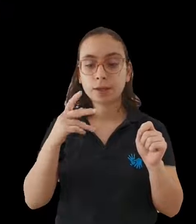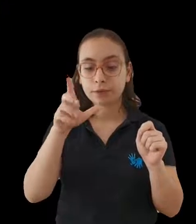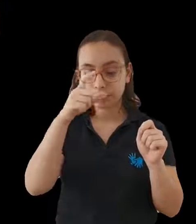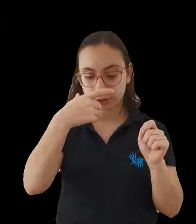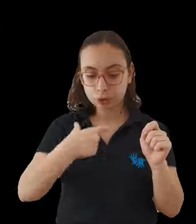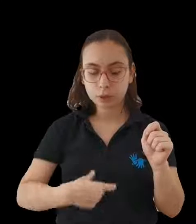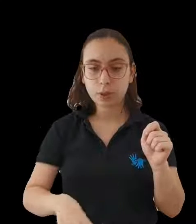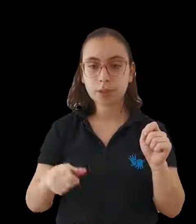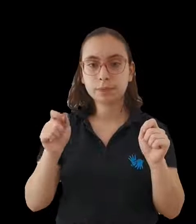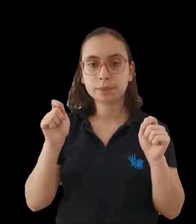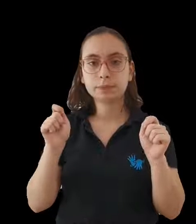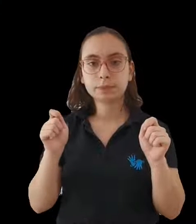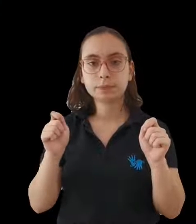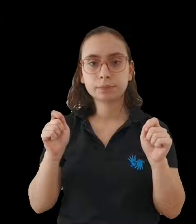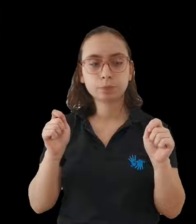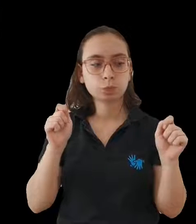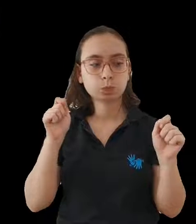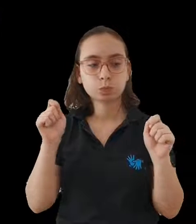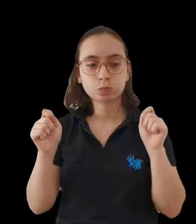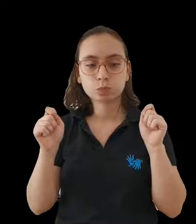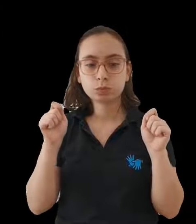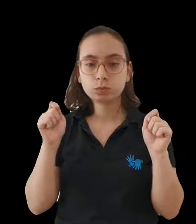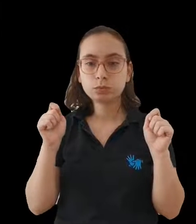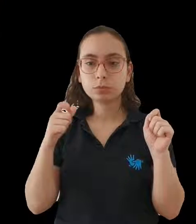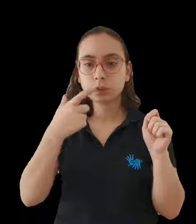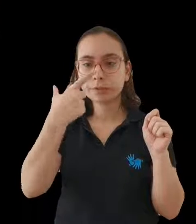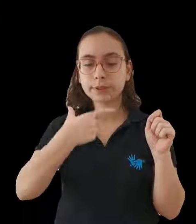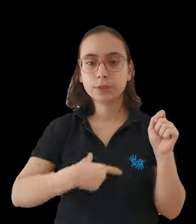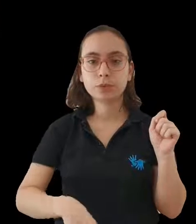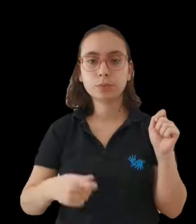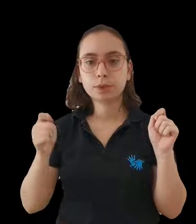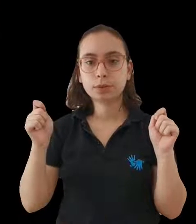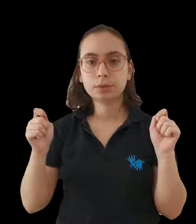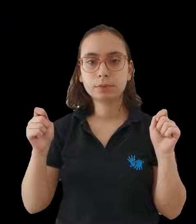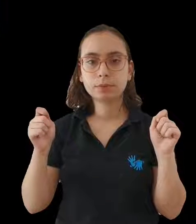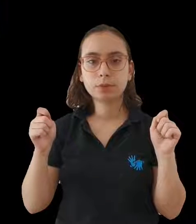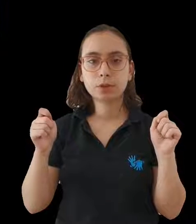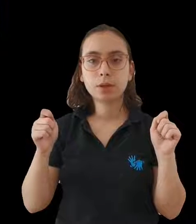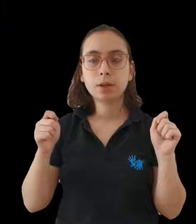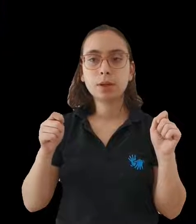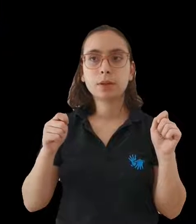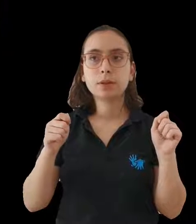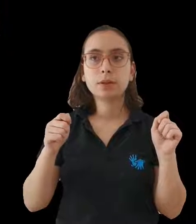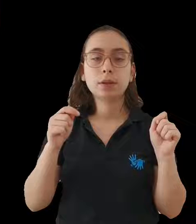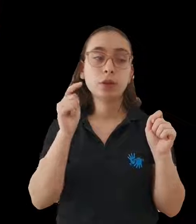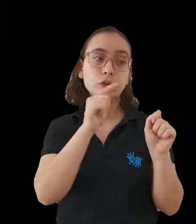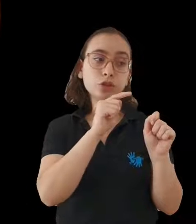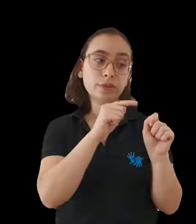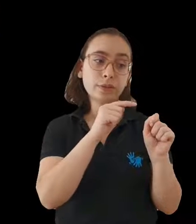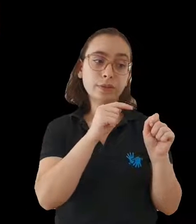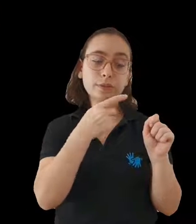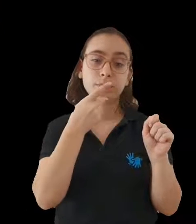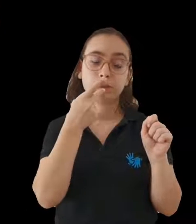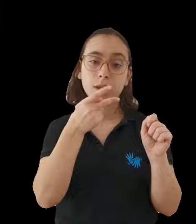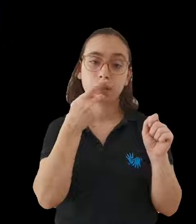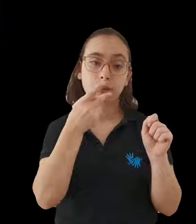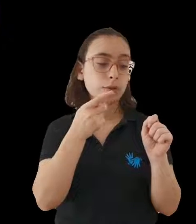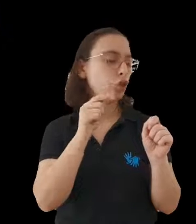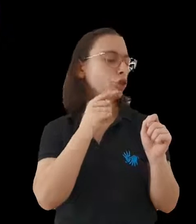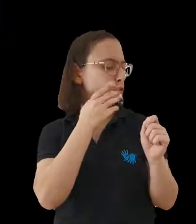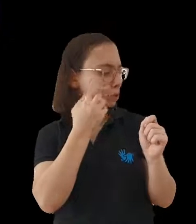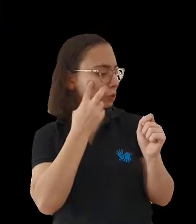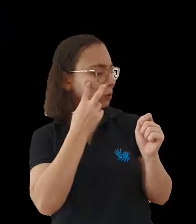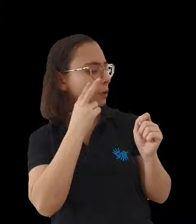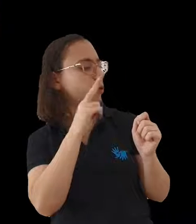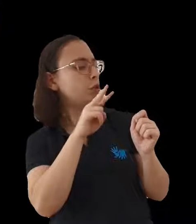Ó, um de cada lado e vocês no meio. E quem for o personagem que estiver falando, vocês vão olhar na direção de quem